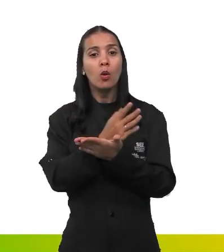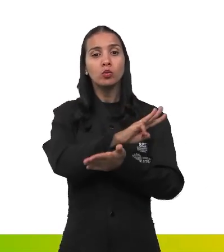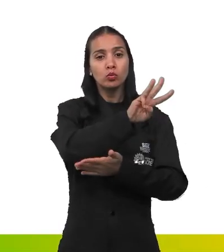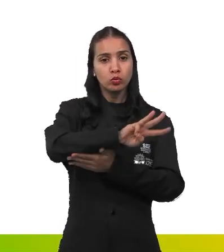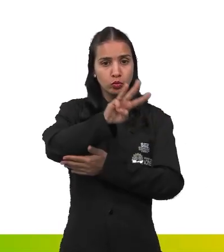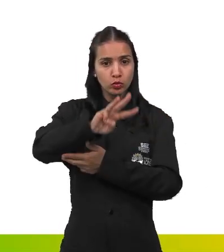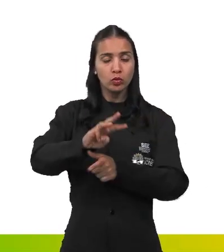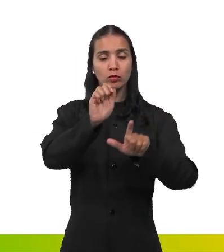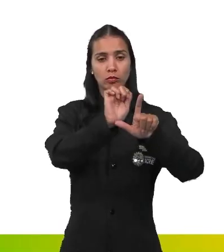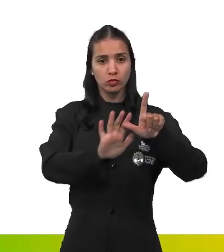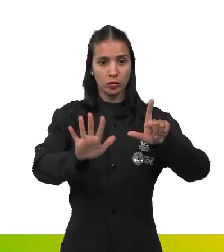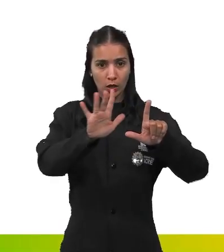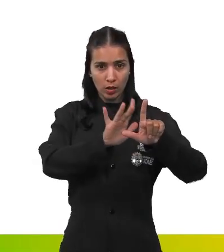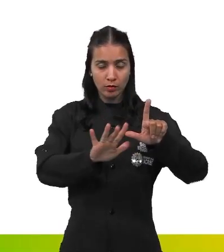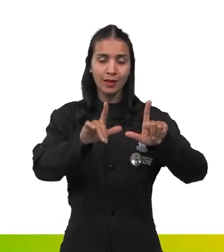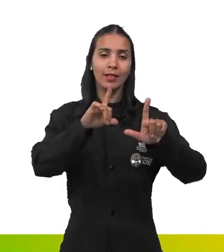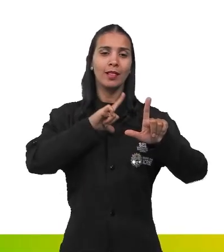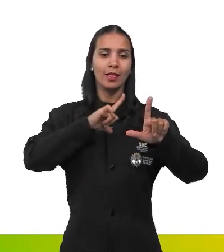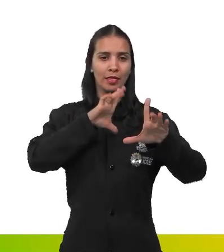que transmitem